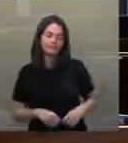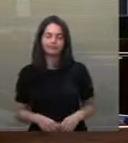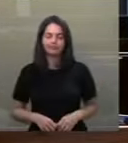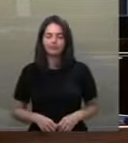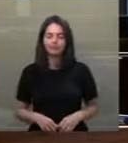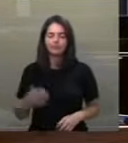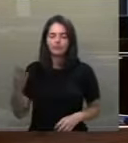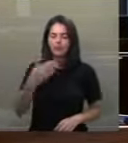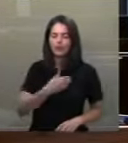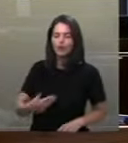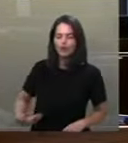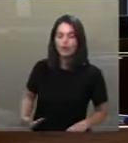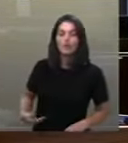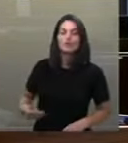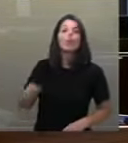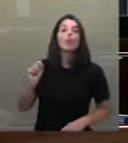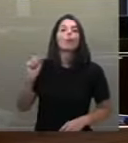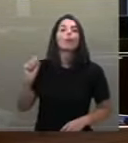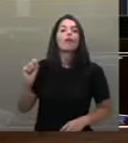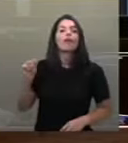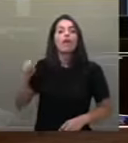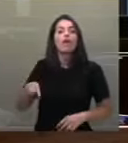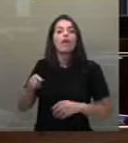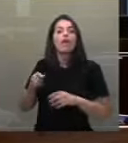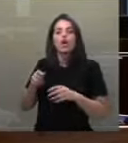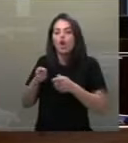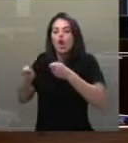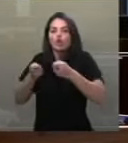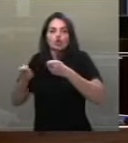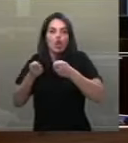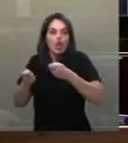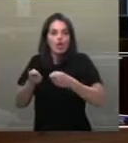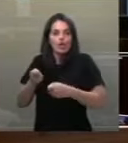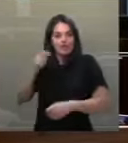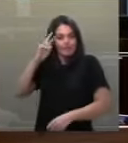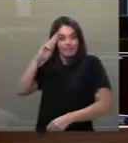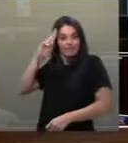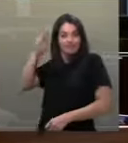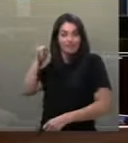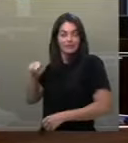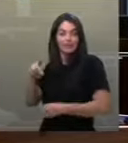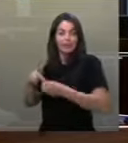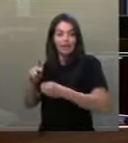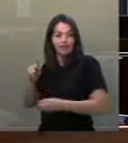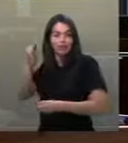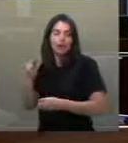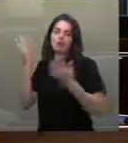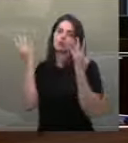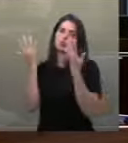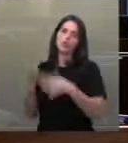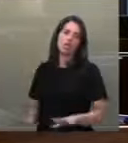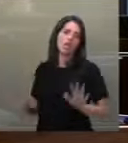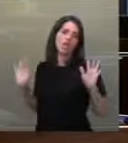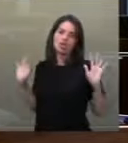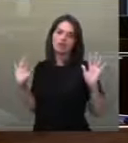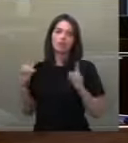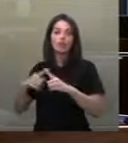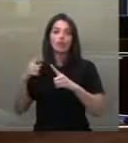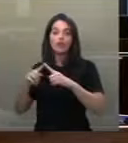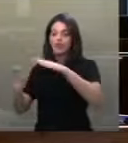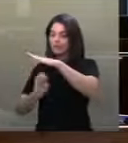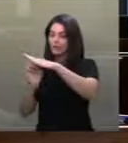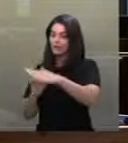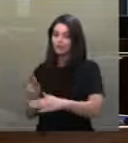atual governo lançar mão do seu controle acionário da Petrobras, no sentido de fazer com que a empresa abra espaço para a